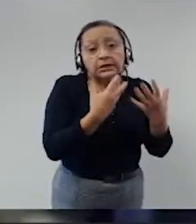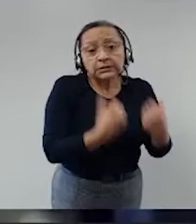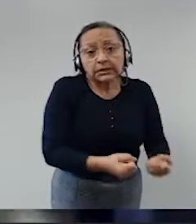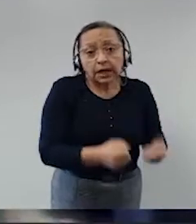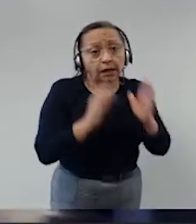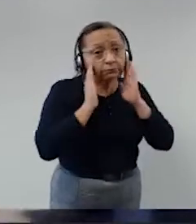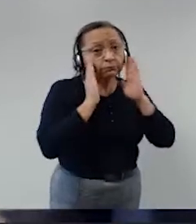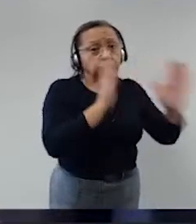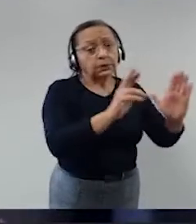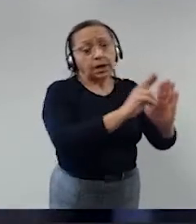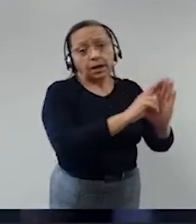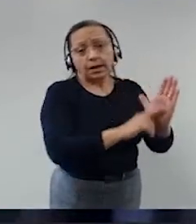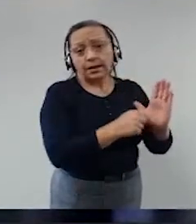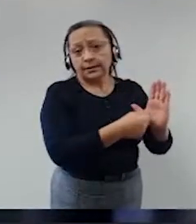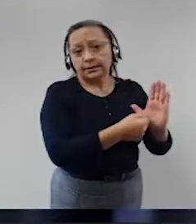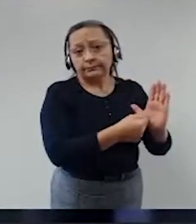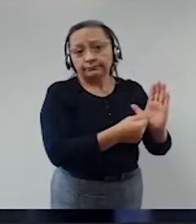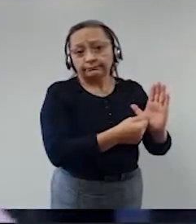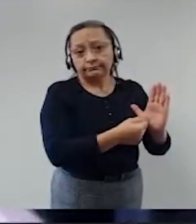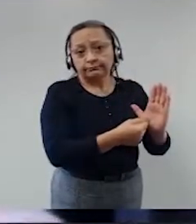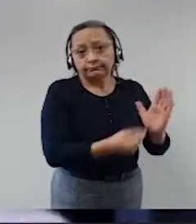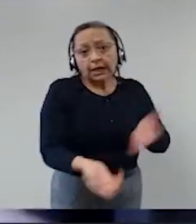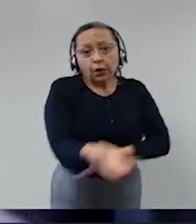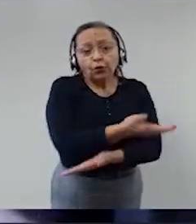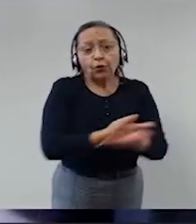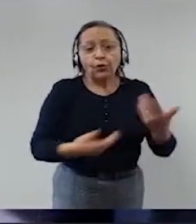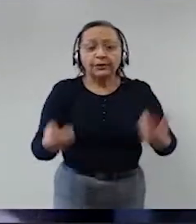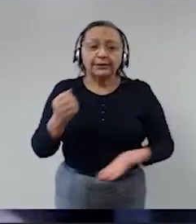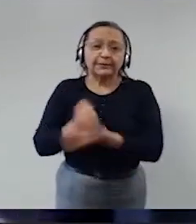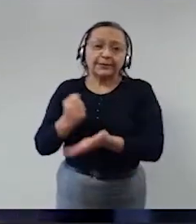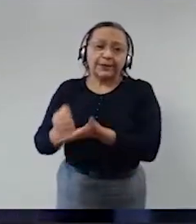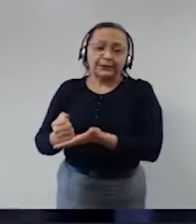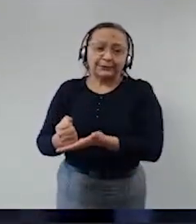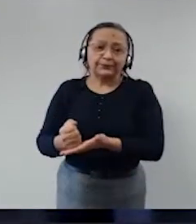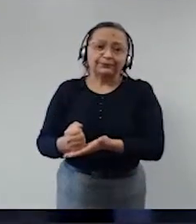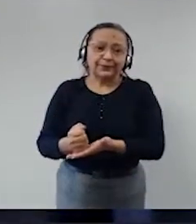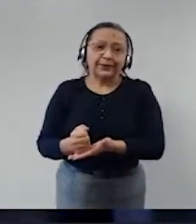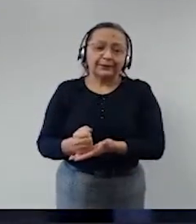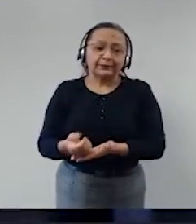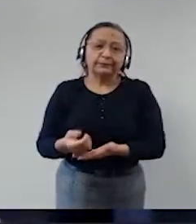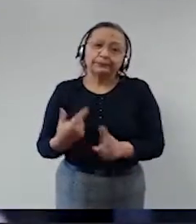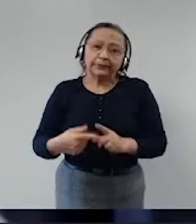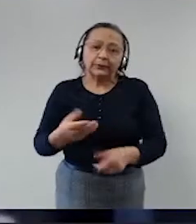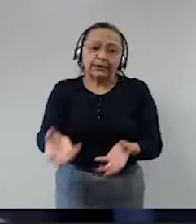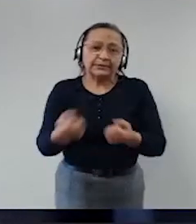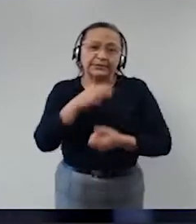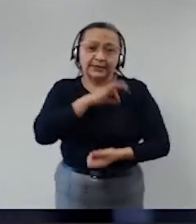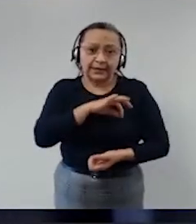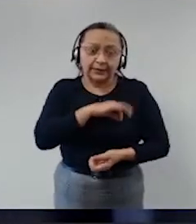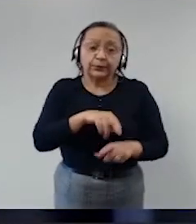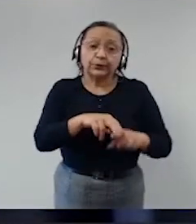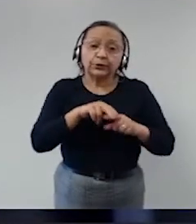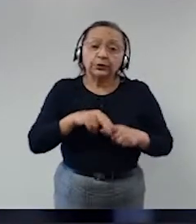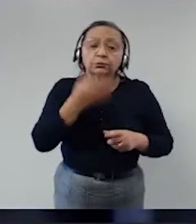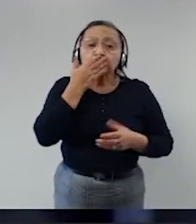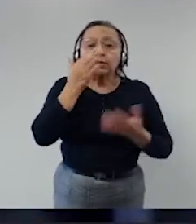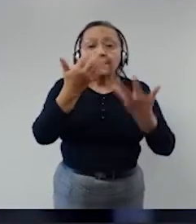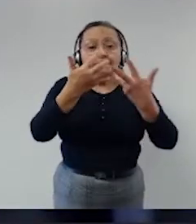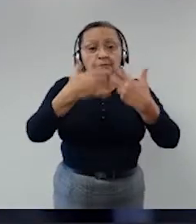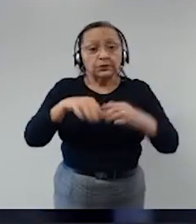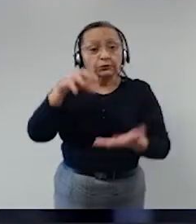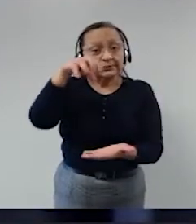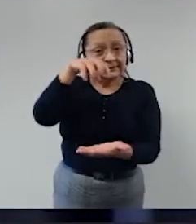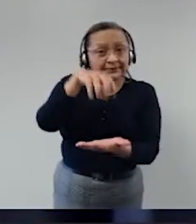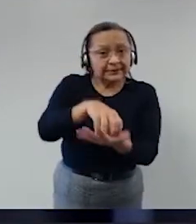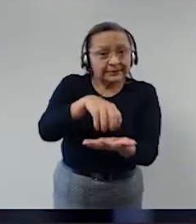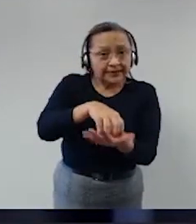regras mediante uma contraprestação, que todos nós sabemos que é a remuneração. Portanto, a função central do